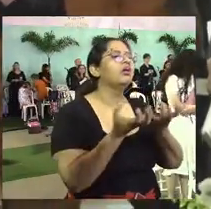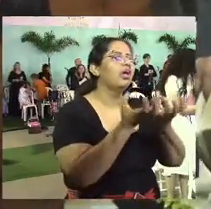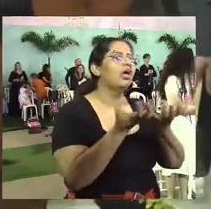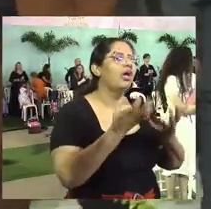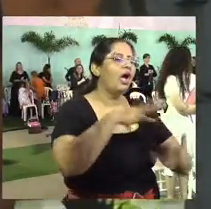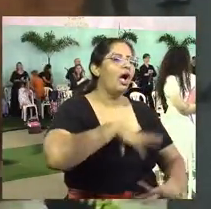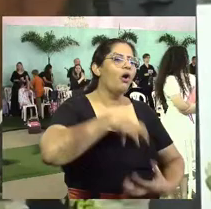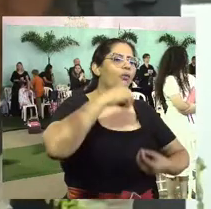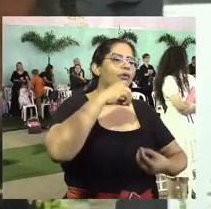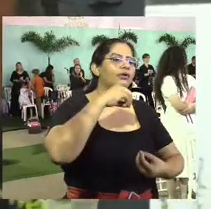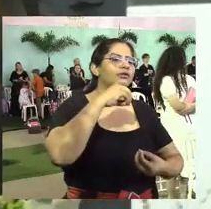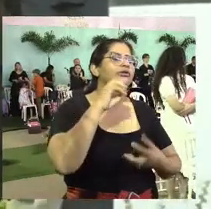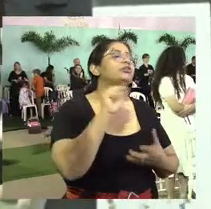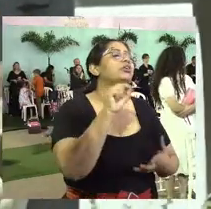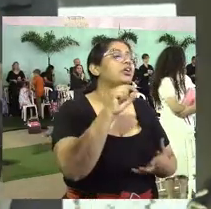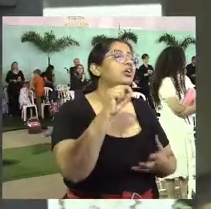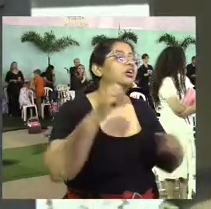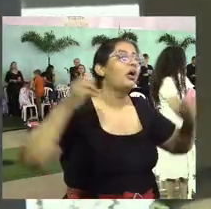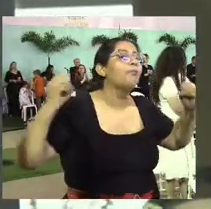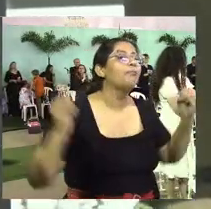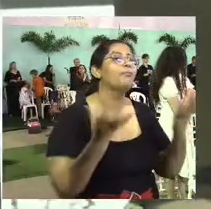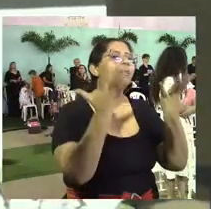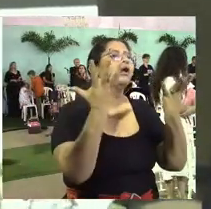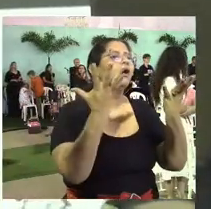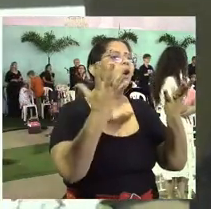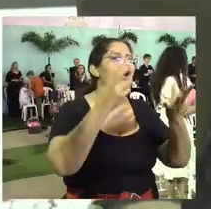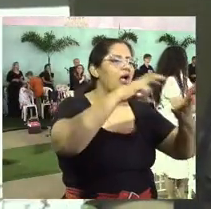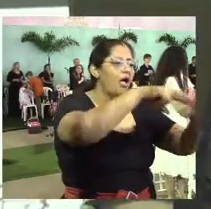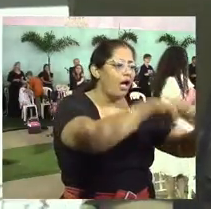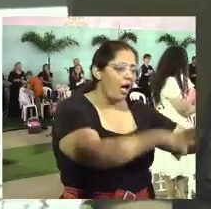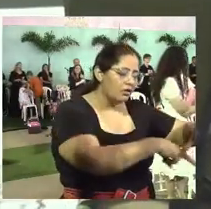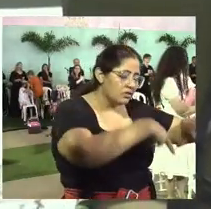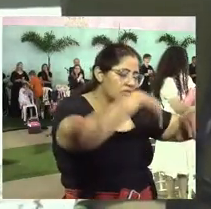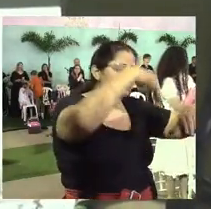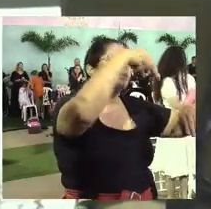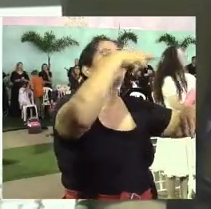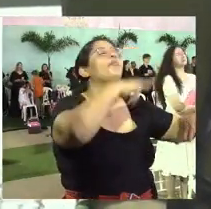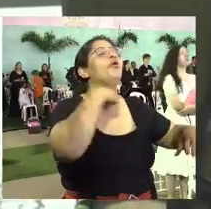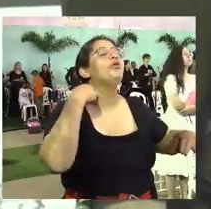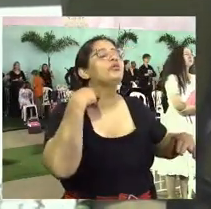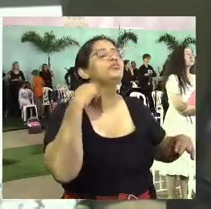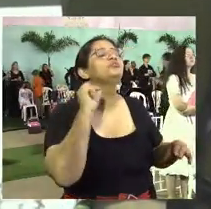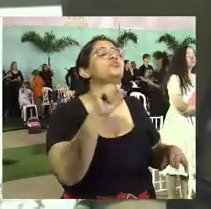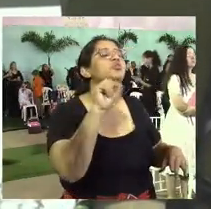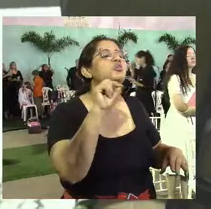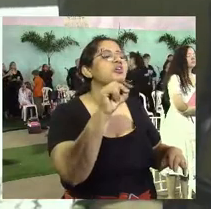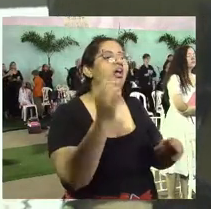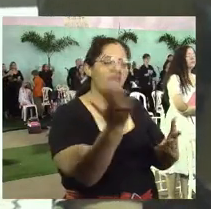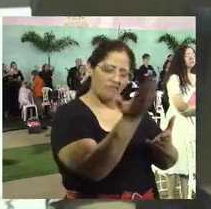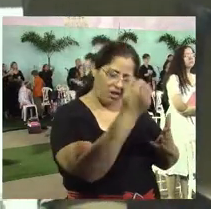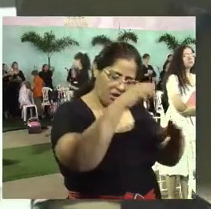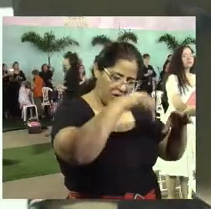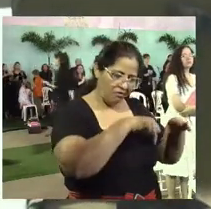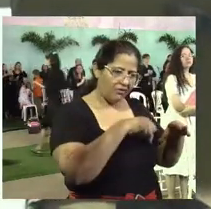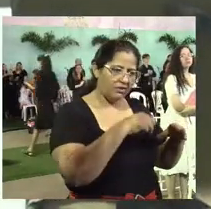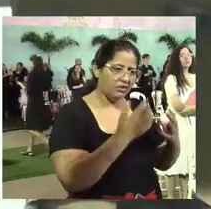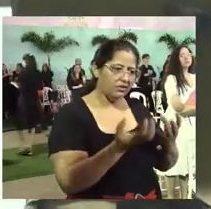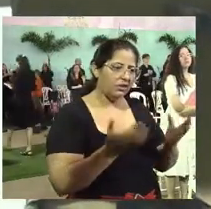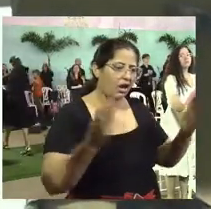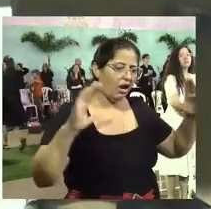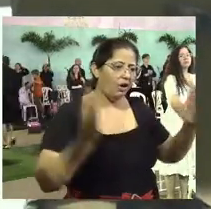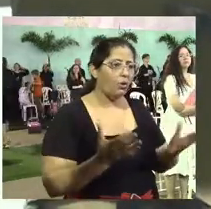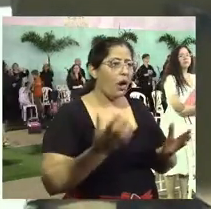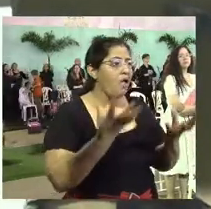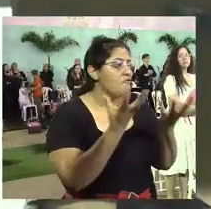para ganhar almas para operar milagre recibo mortos Como os apóstolos corra aqui a frente agora e